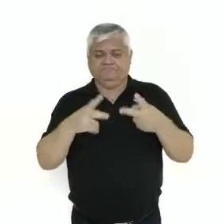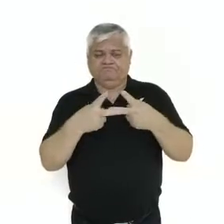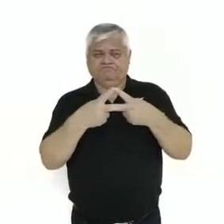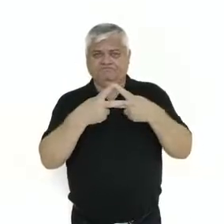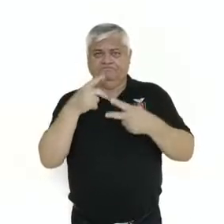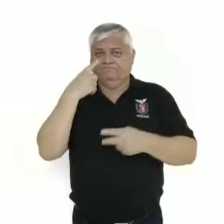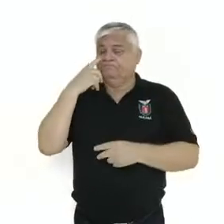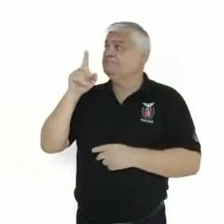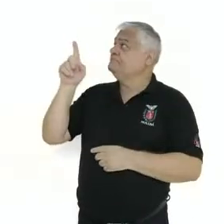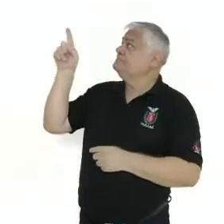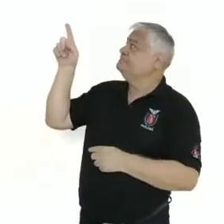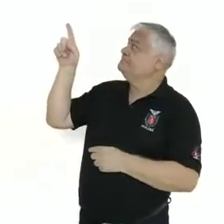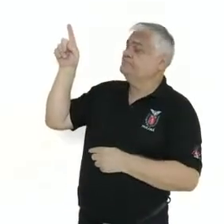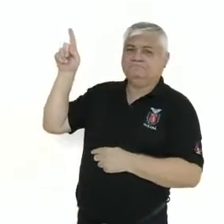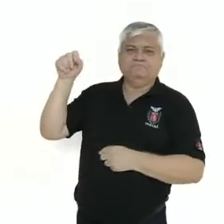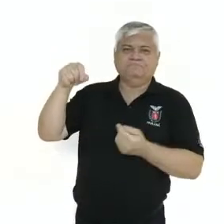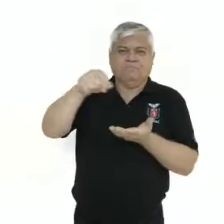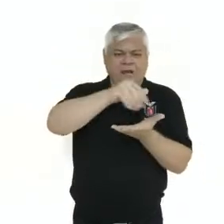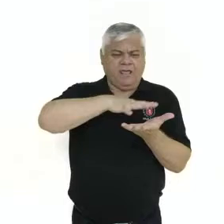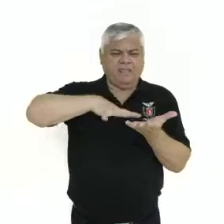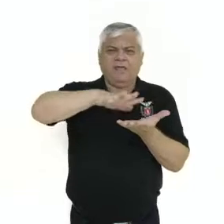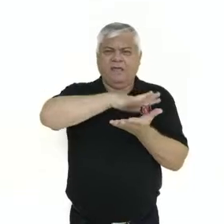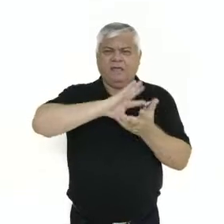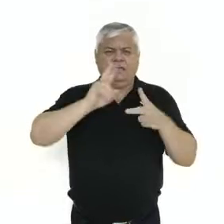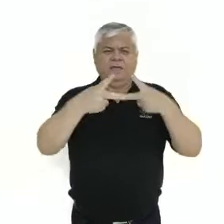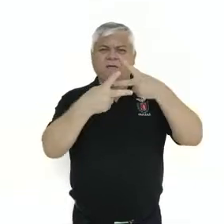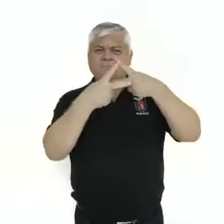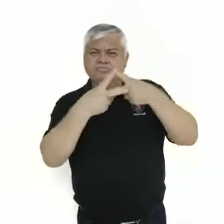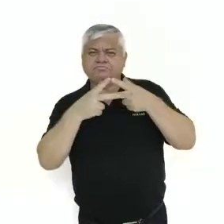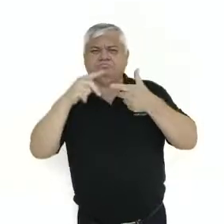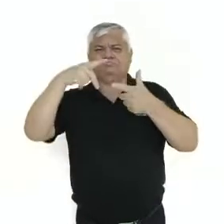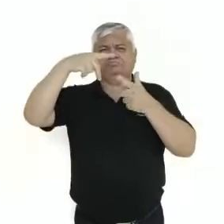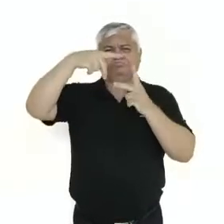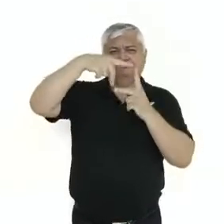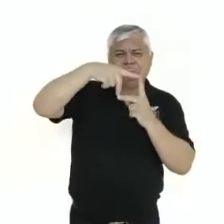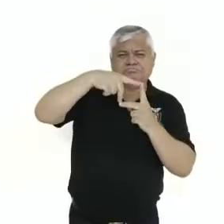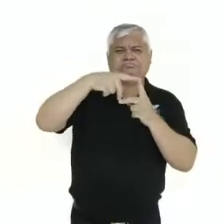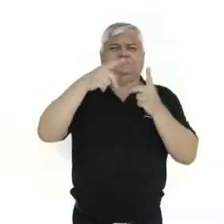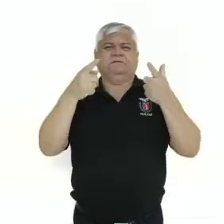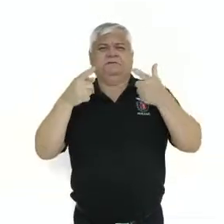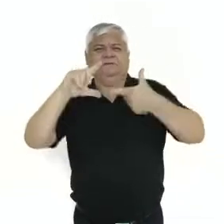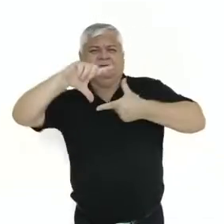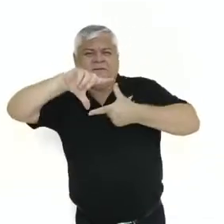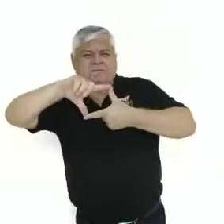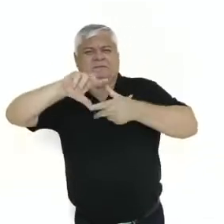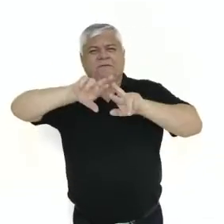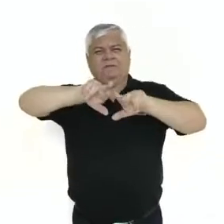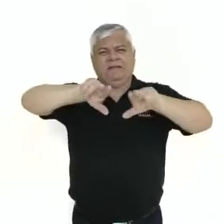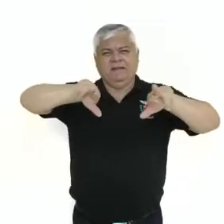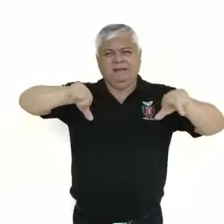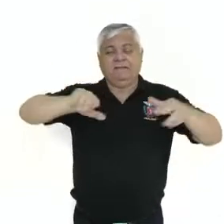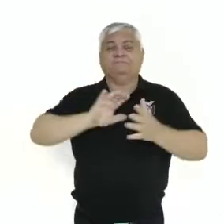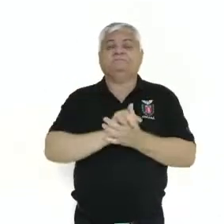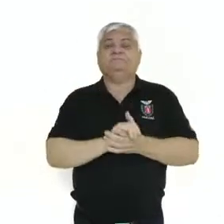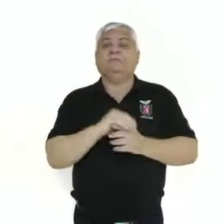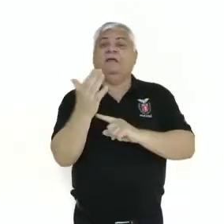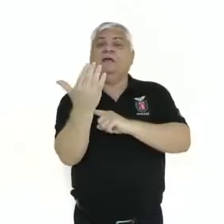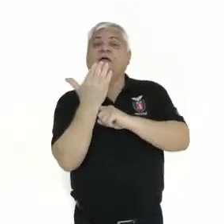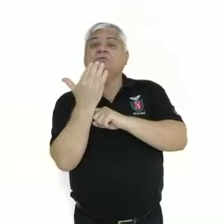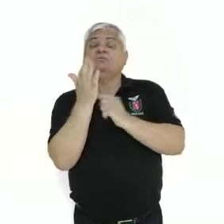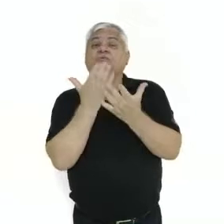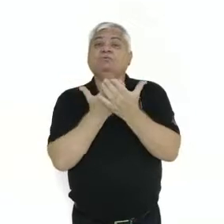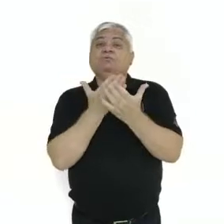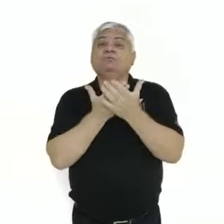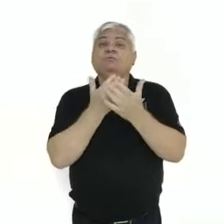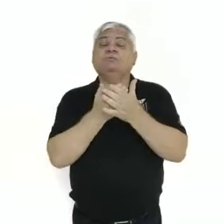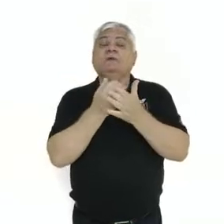figuras planas. Figura, gente? Triângulo, retângulo, losango, paralelogramo e por aí vai. Que possa auxiliar nos estudos da